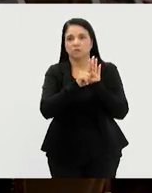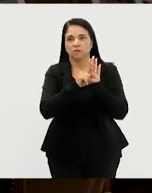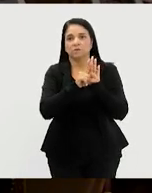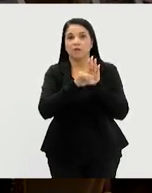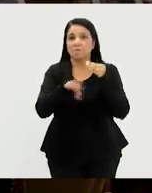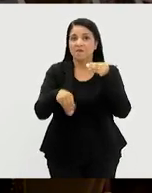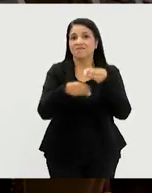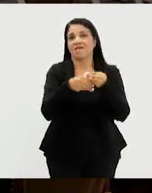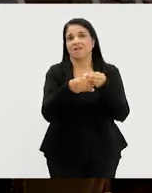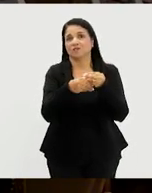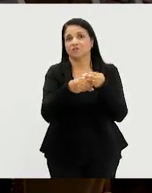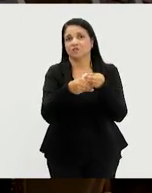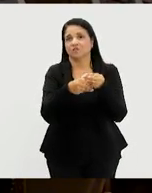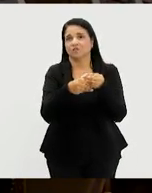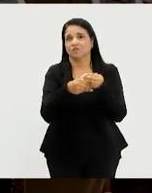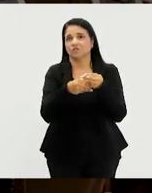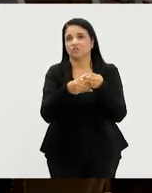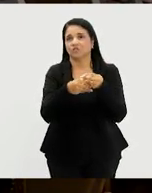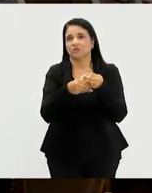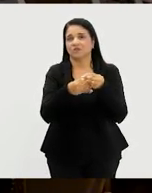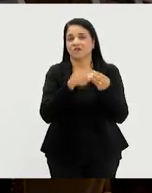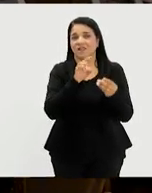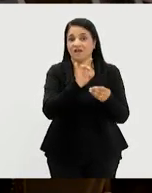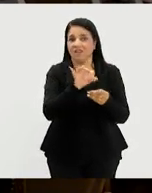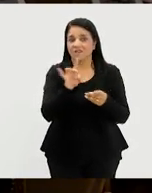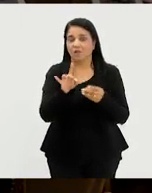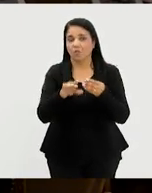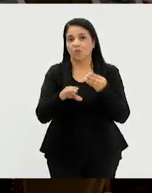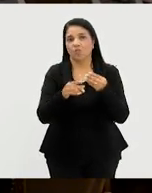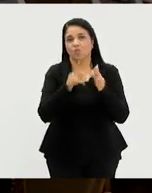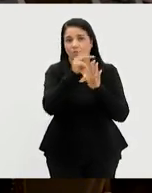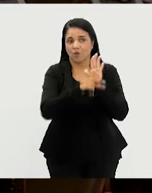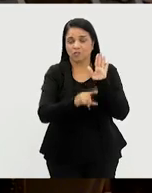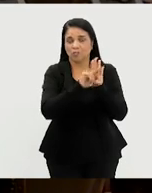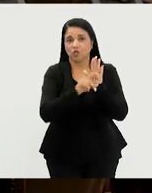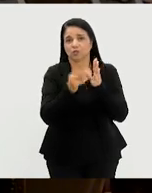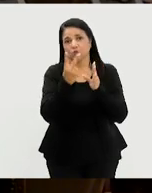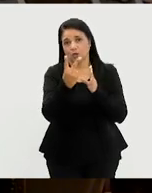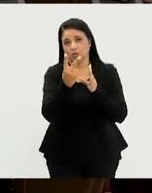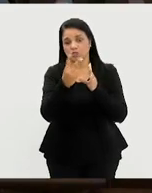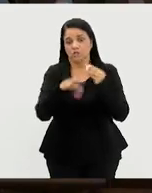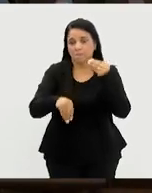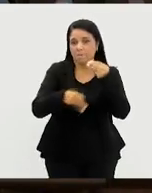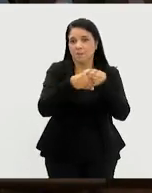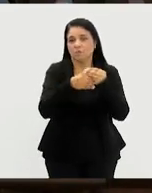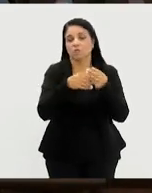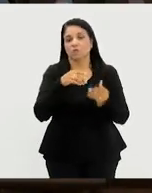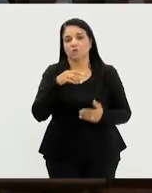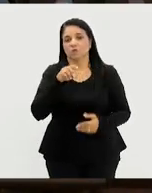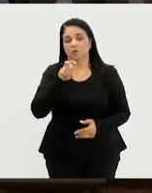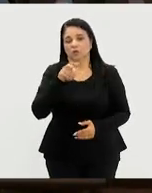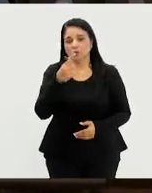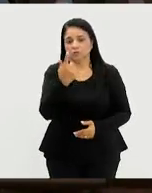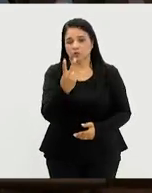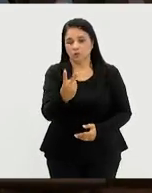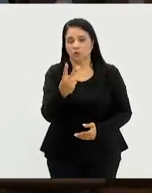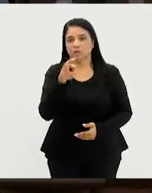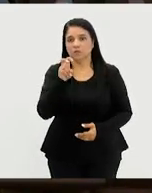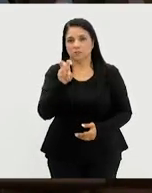emend cada um recebeu uma Emenda e o 250 e o